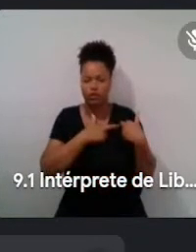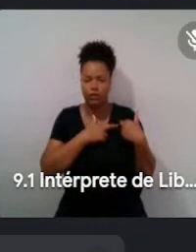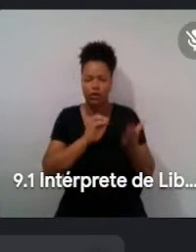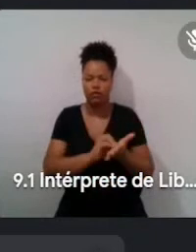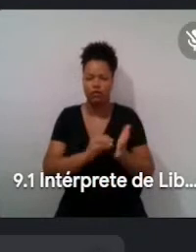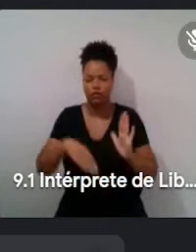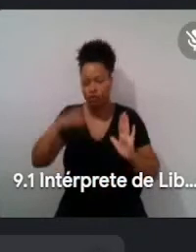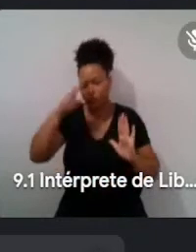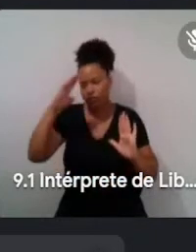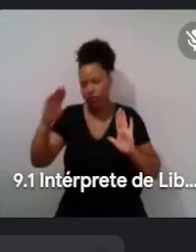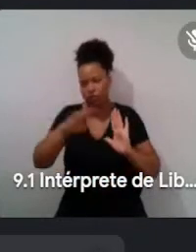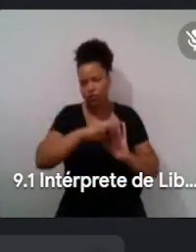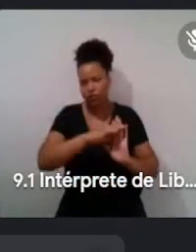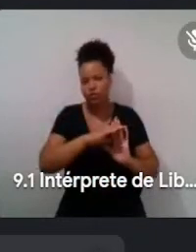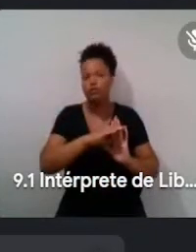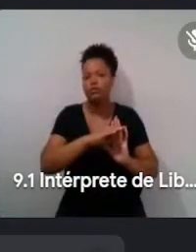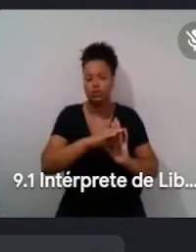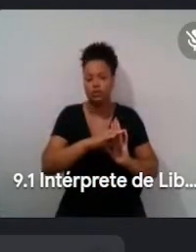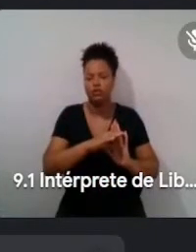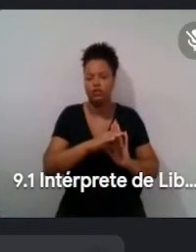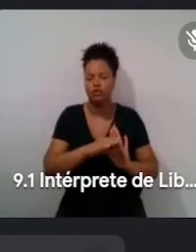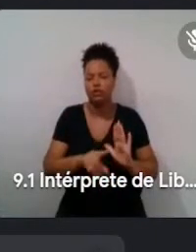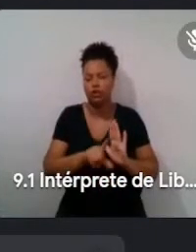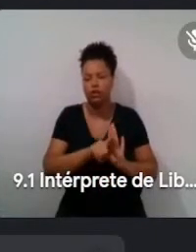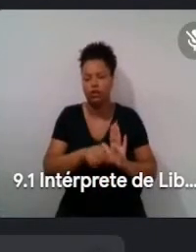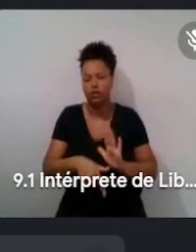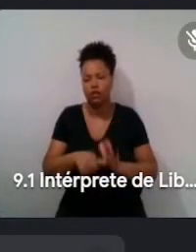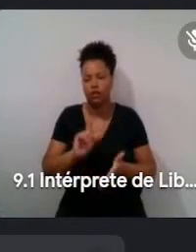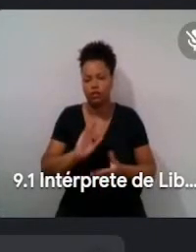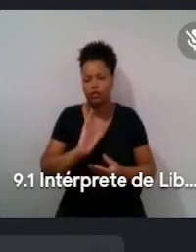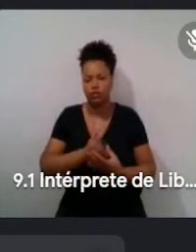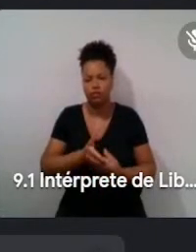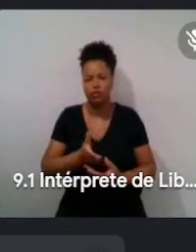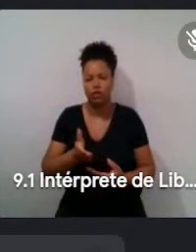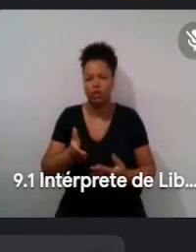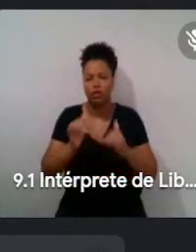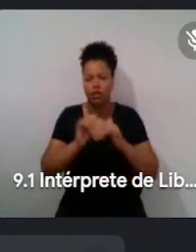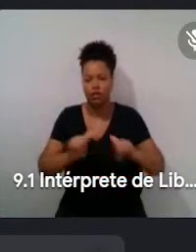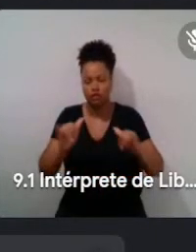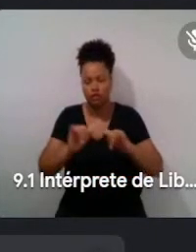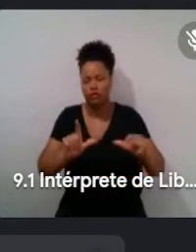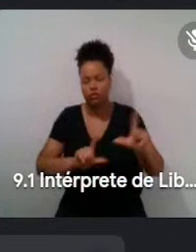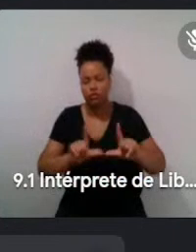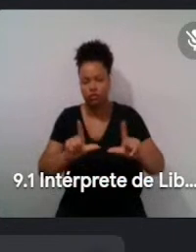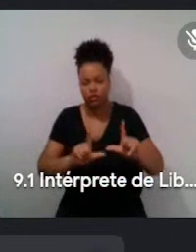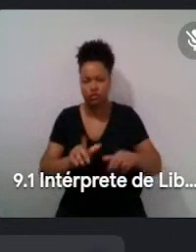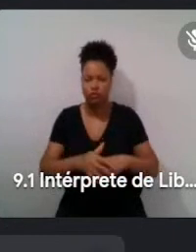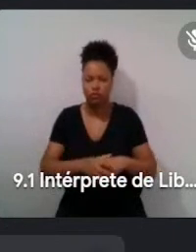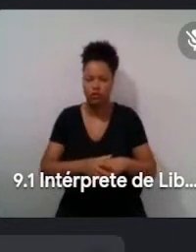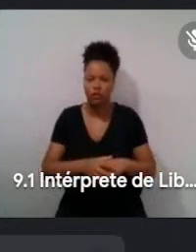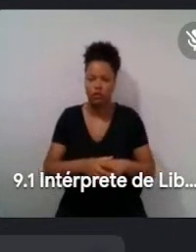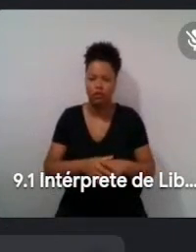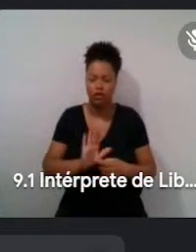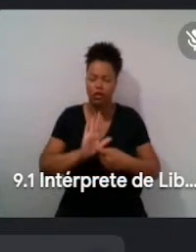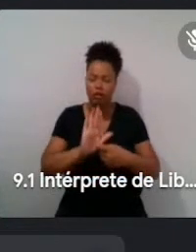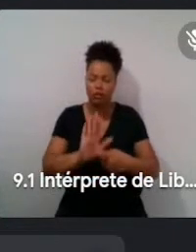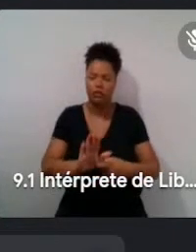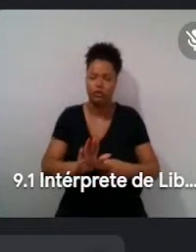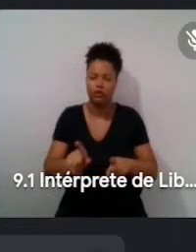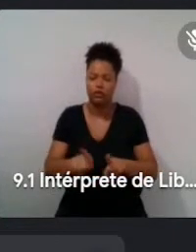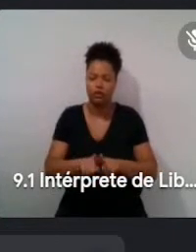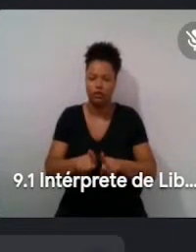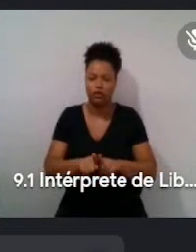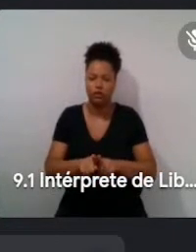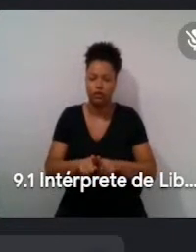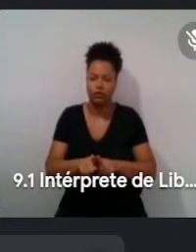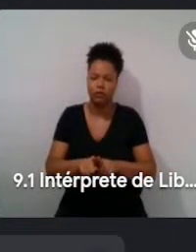liminar que havia determinado a suspensão da veiculação da propaganda impugnada nessa representação, e dar provimento ao recurso